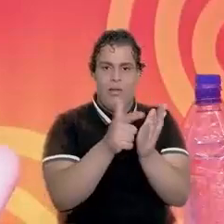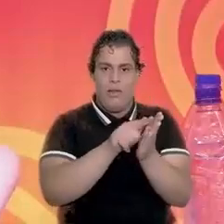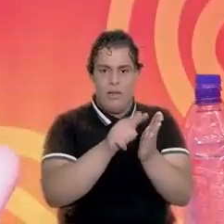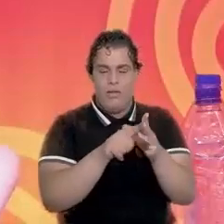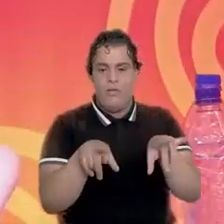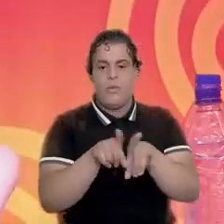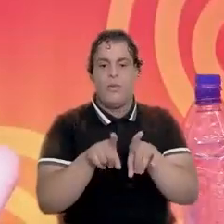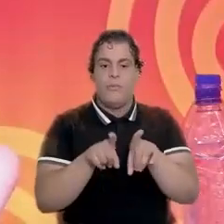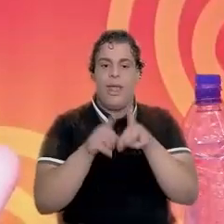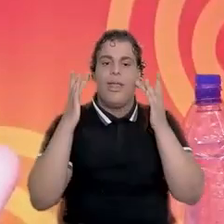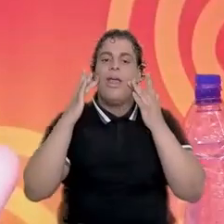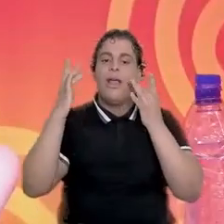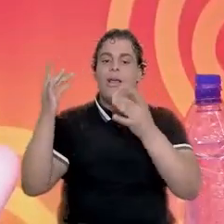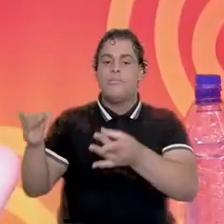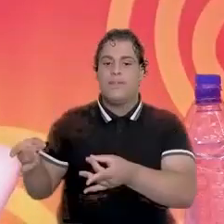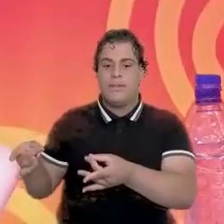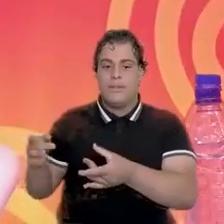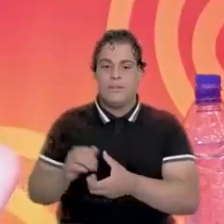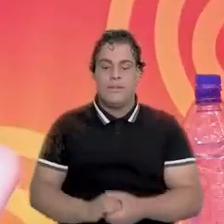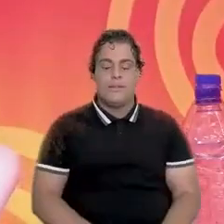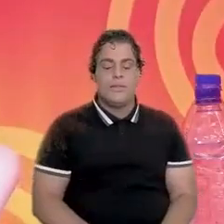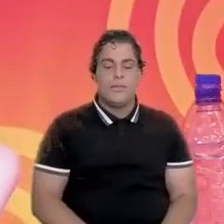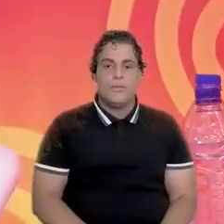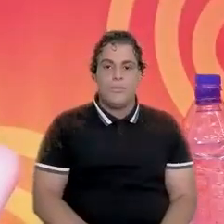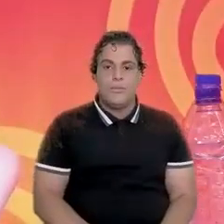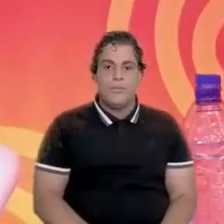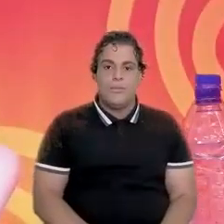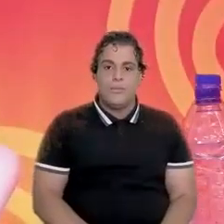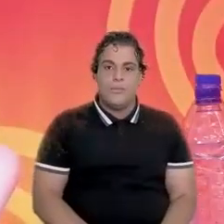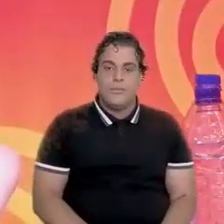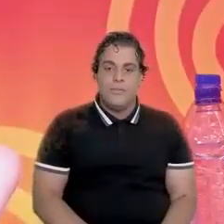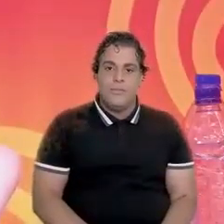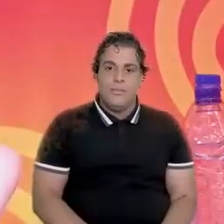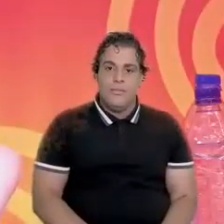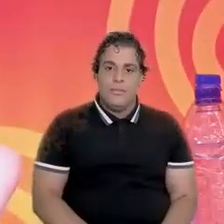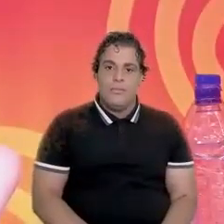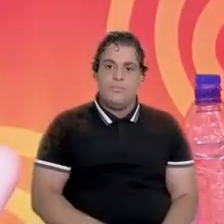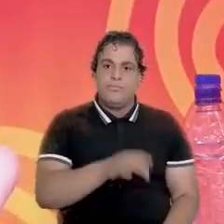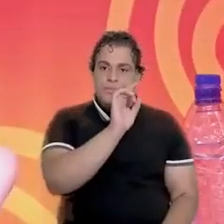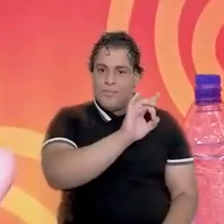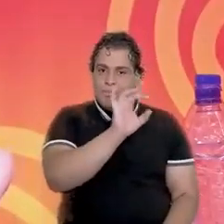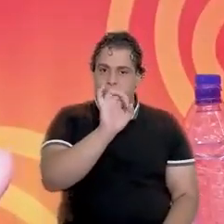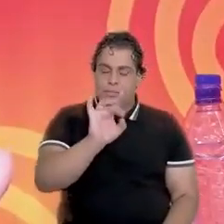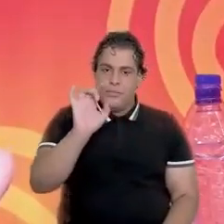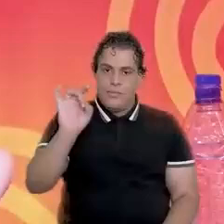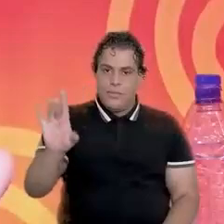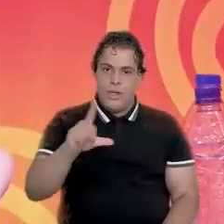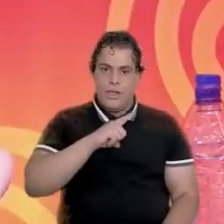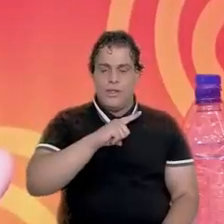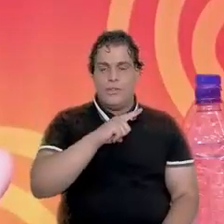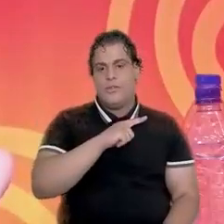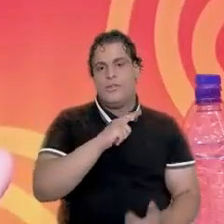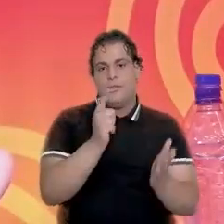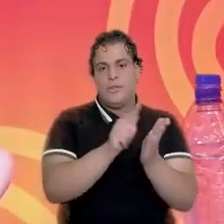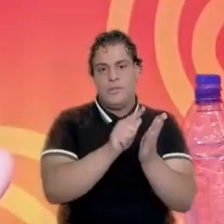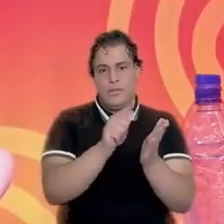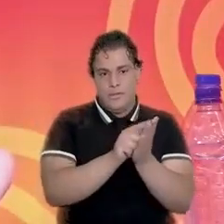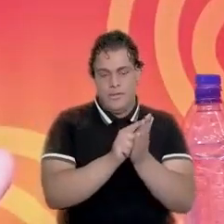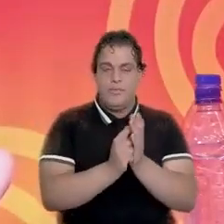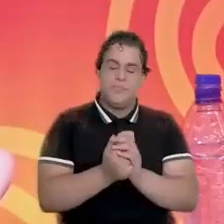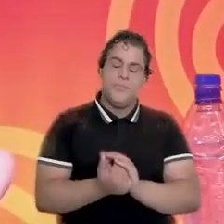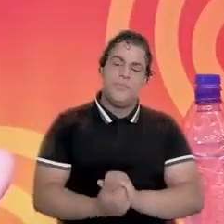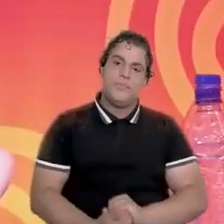a Erilda, por exemplo, aqui com a Aldrávia, a síntese poética, a Maracena com Vésperas de Nada e Dias Pouco, e